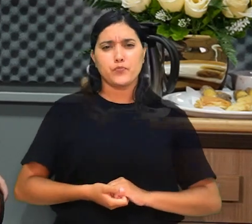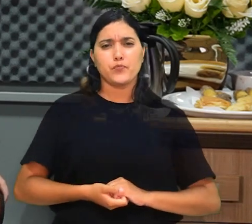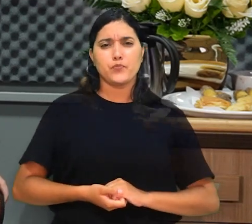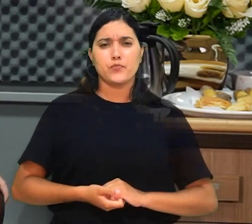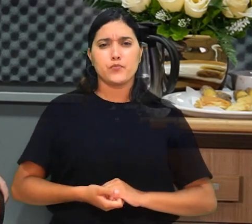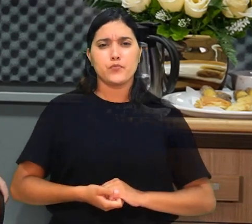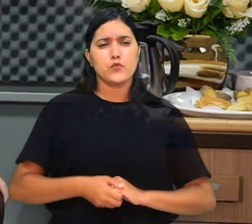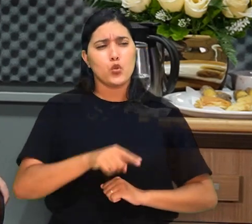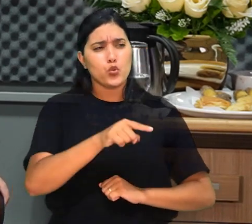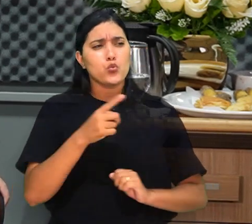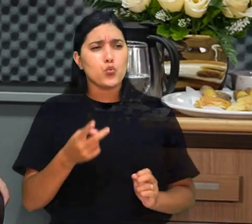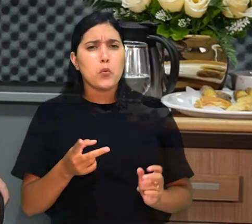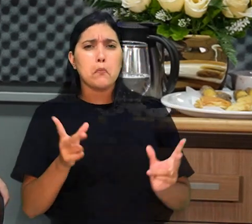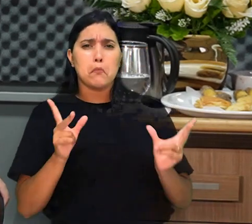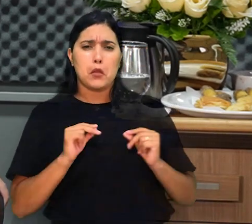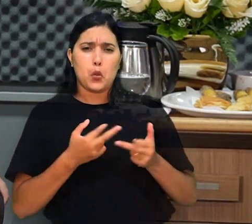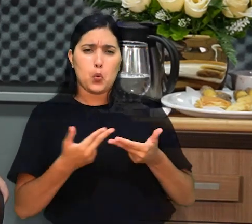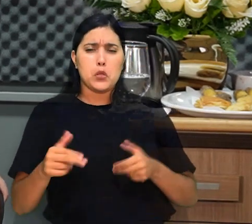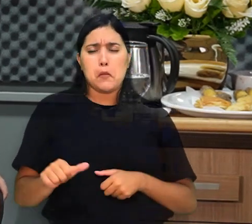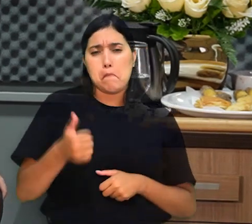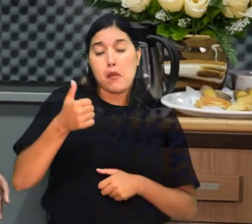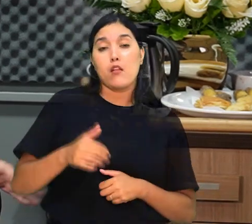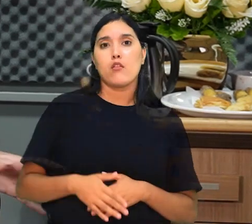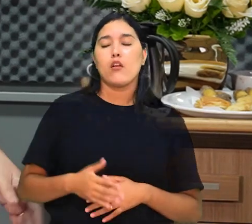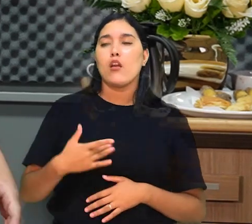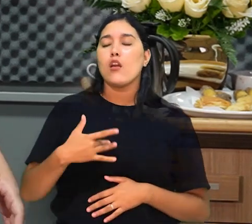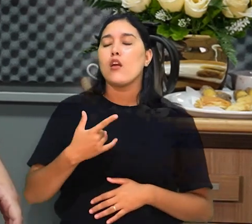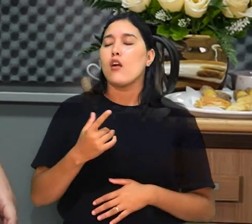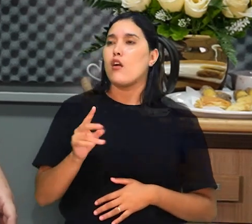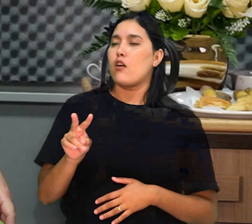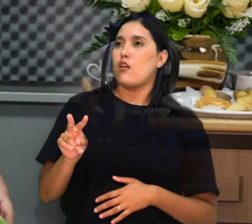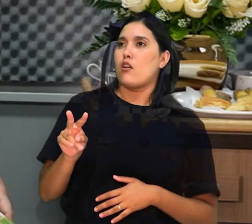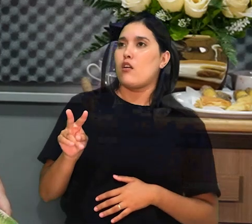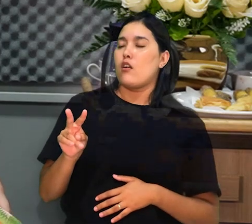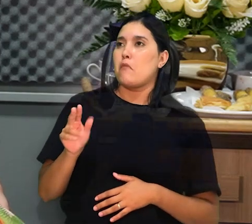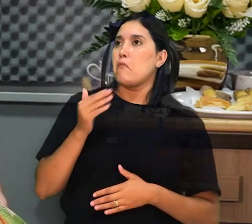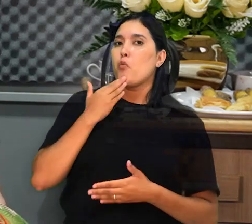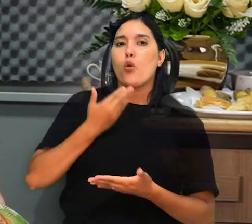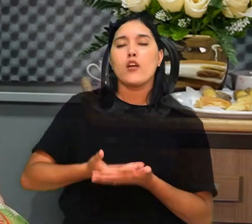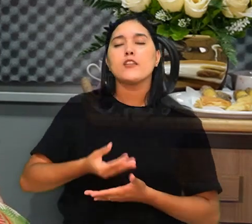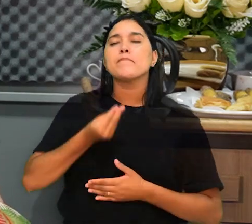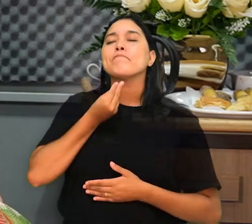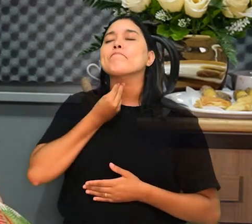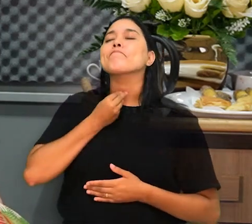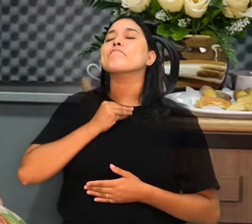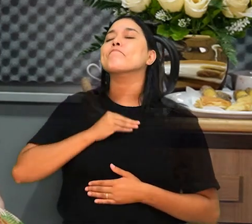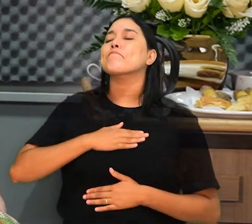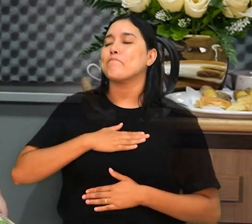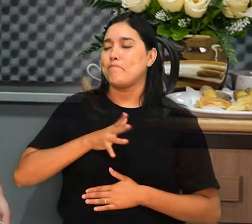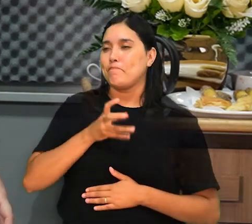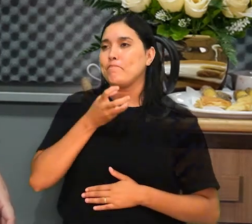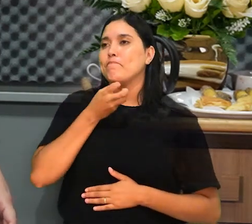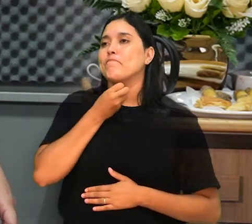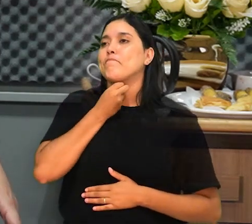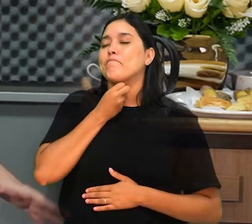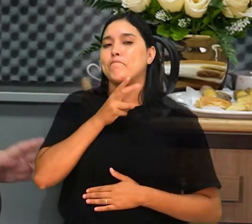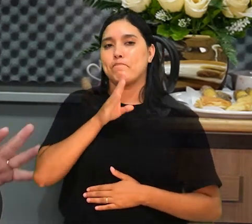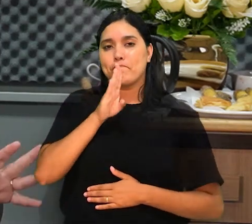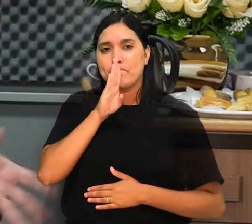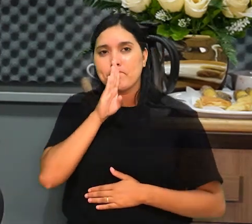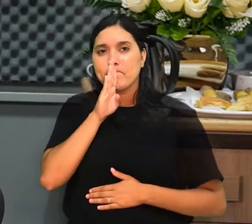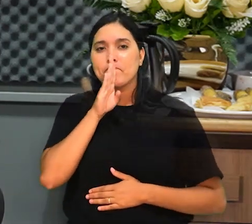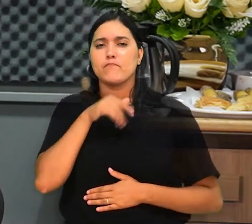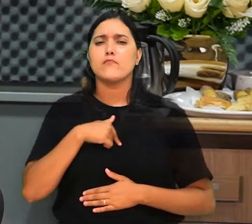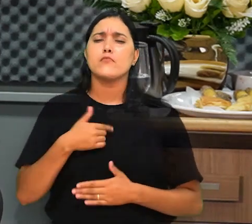vai procurar outro homem, viu? Esse daí tu é doida, vai ficar com surdo, tu merece coisa melhor. Nossa, eu lembro